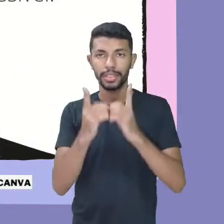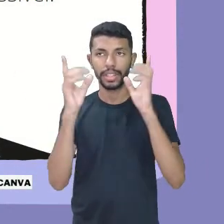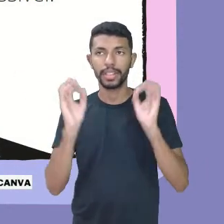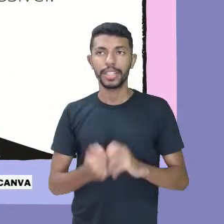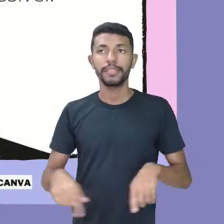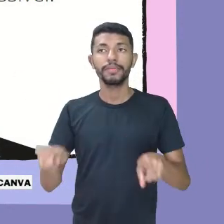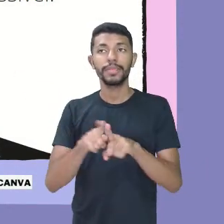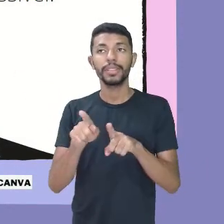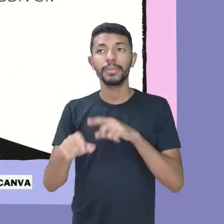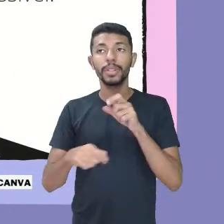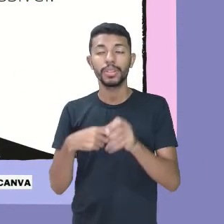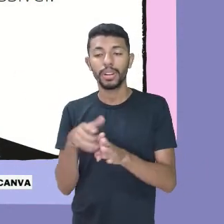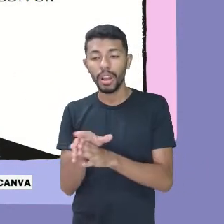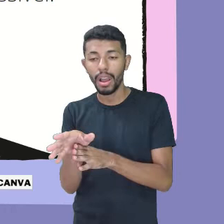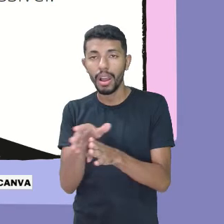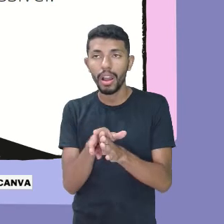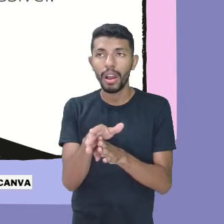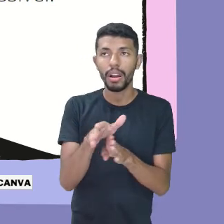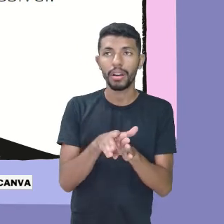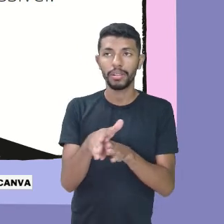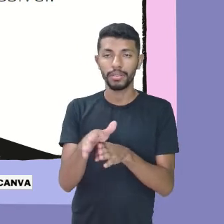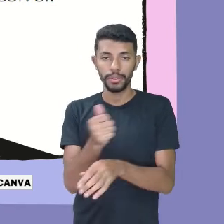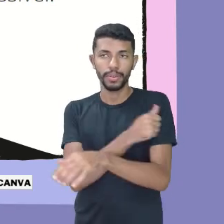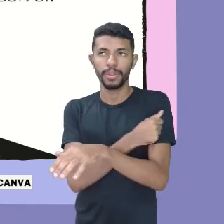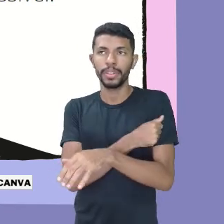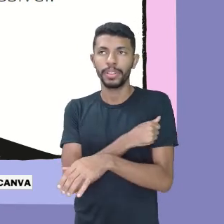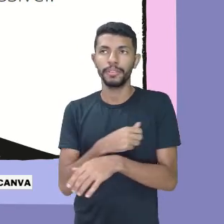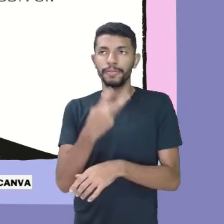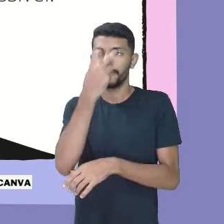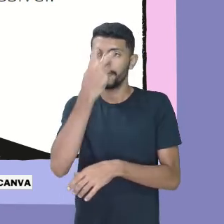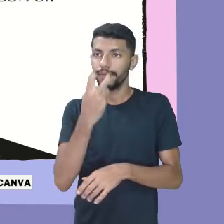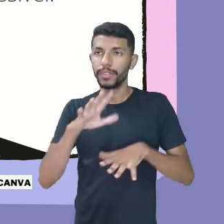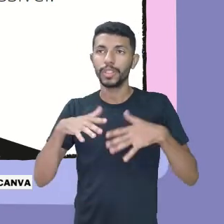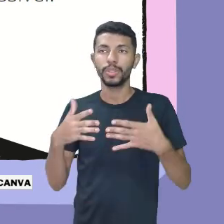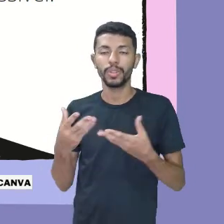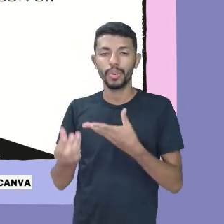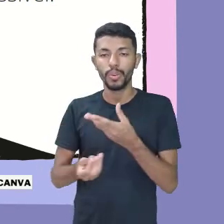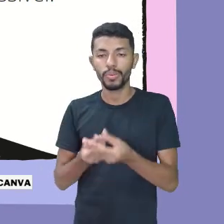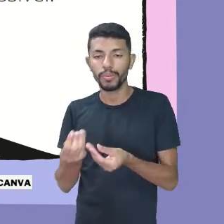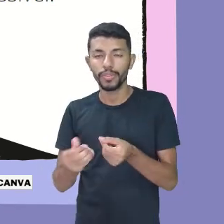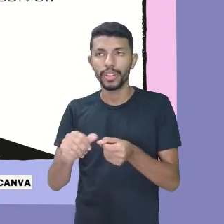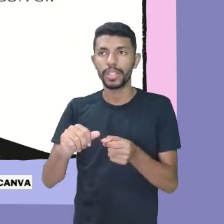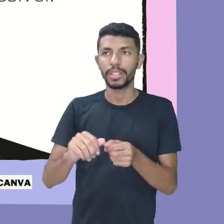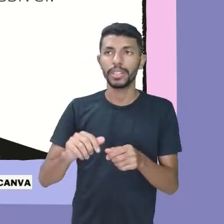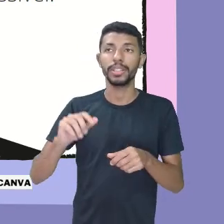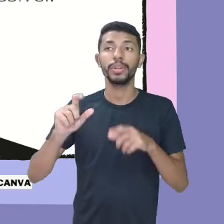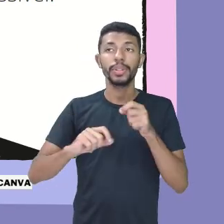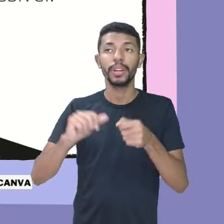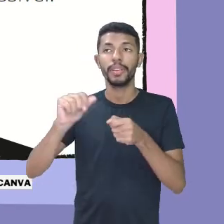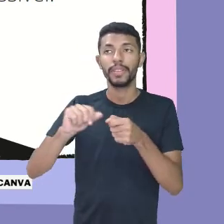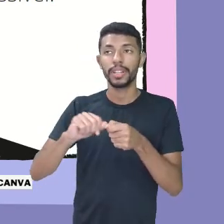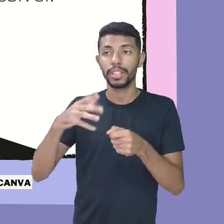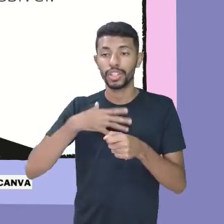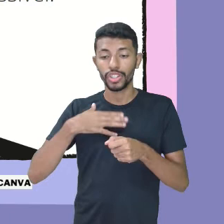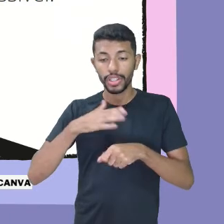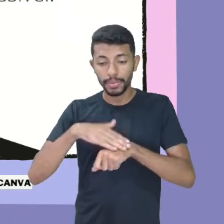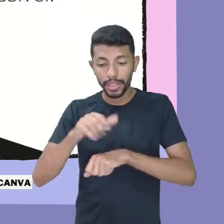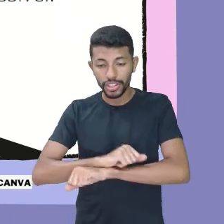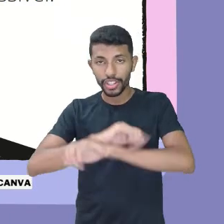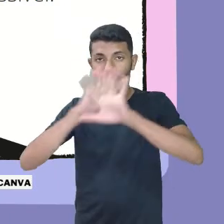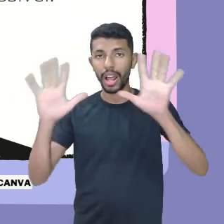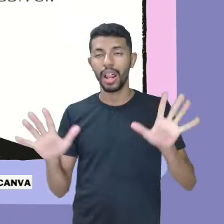Ao orientar ao seu aluno cego que direções seguir, o faça no modo mais